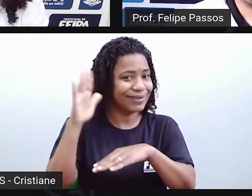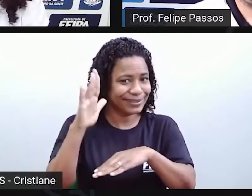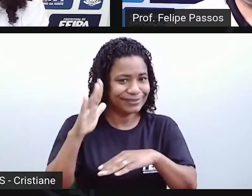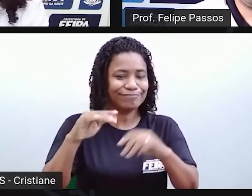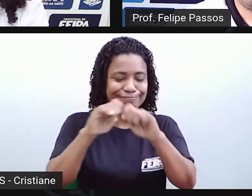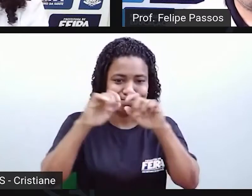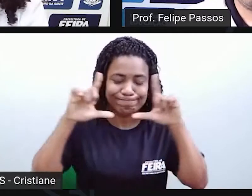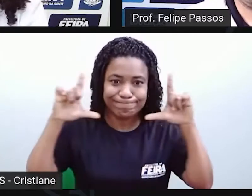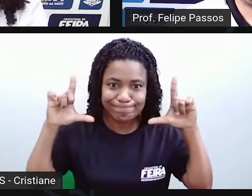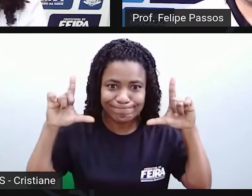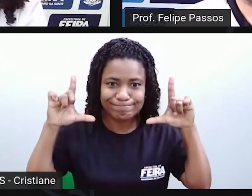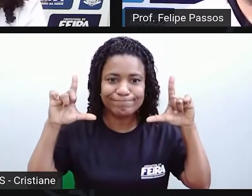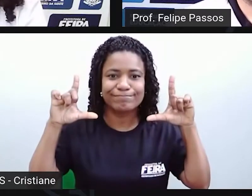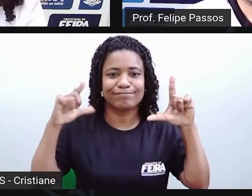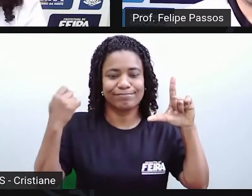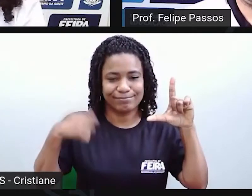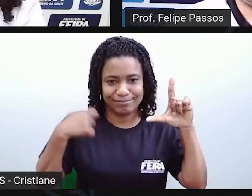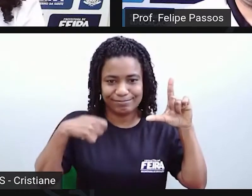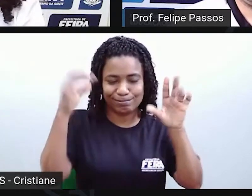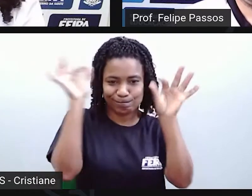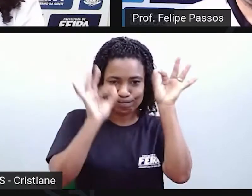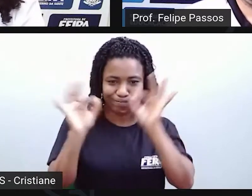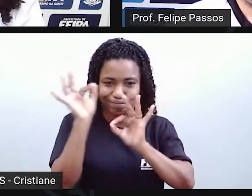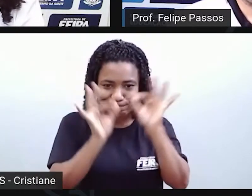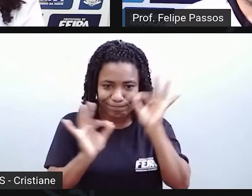que são os filtros nas redes sociais.